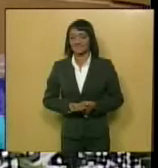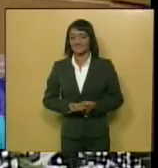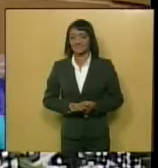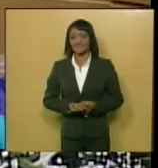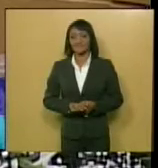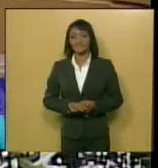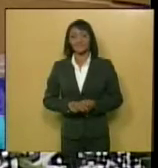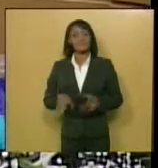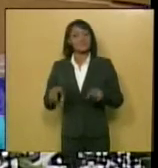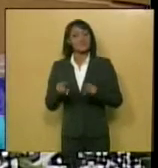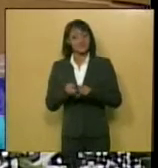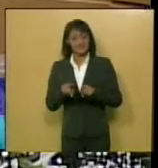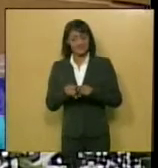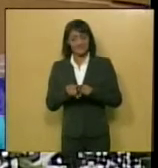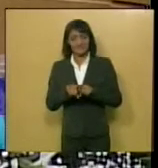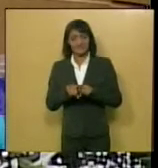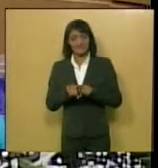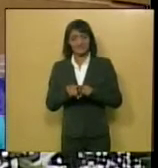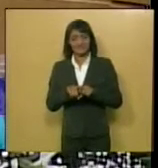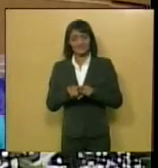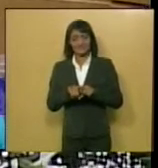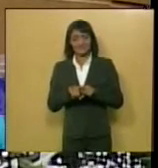ilustríssimo acadêmico